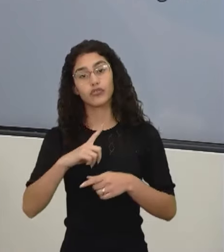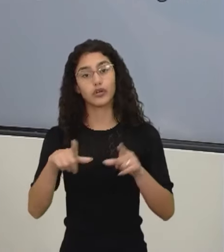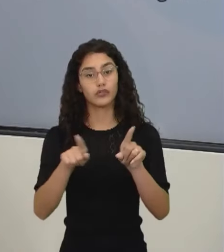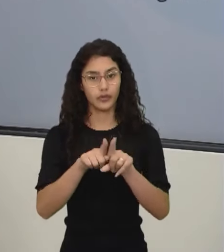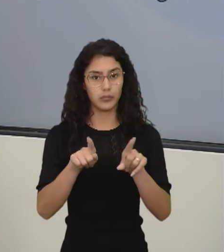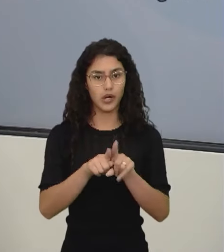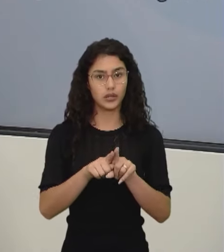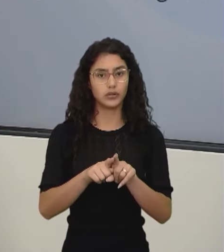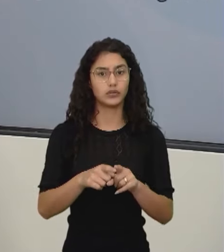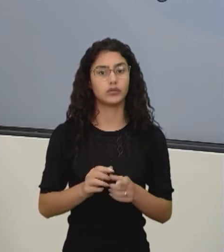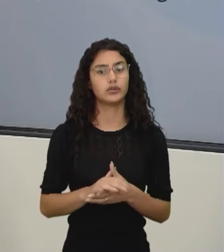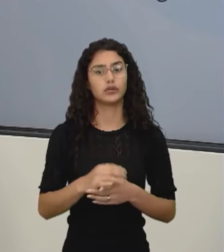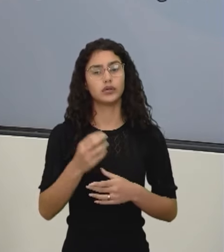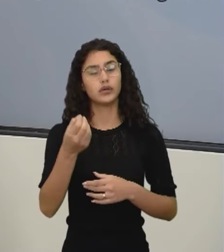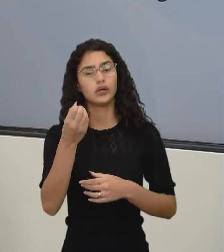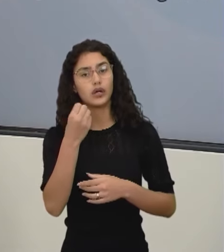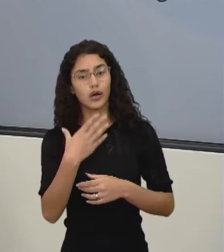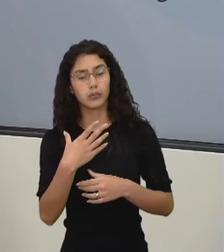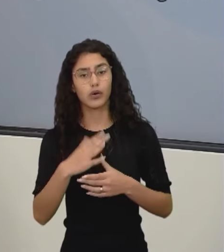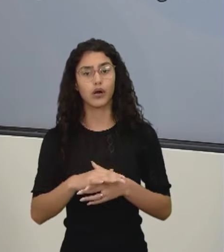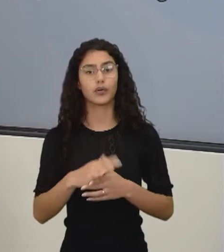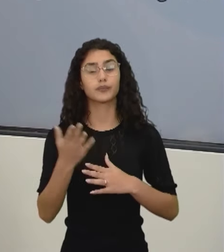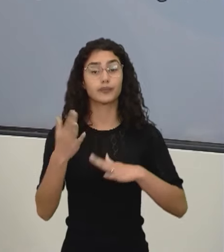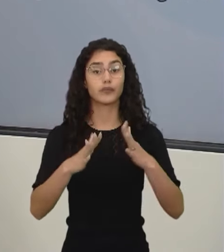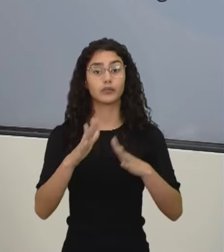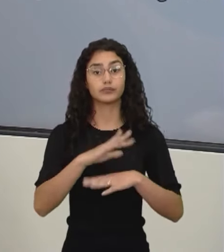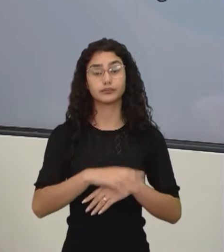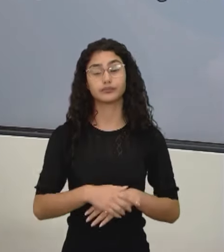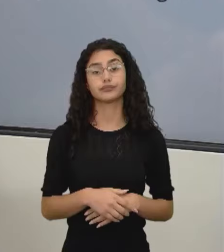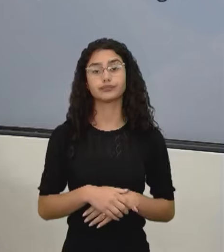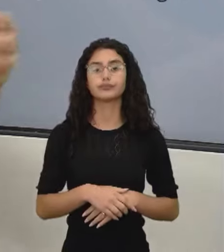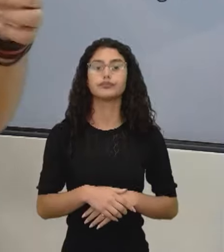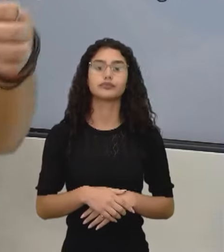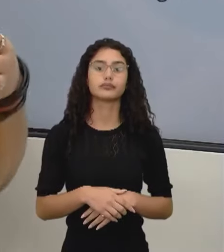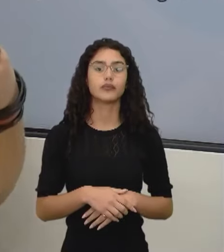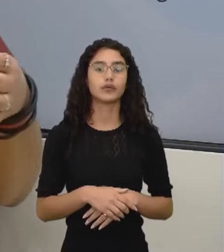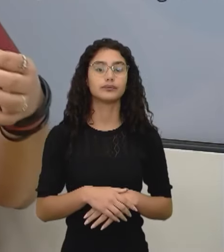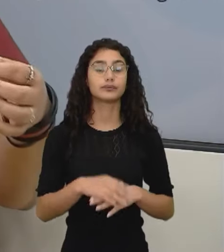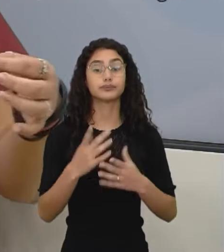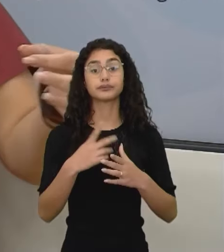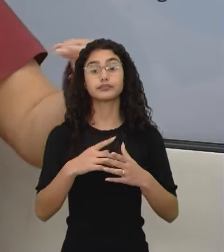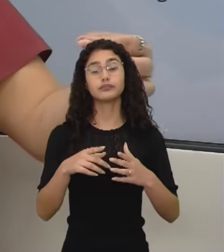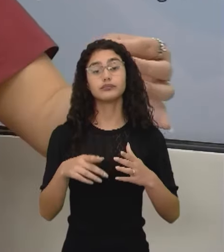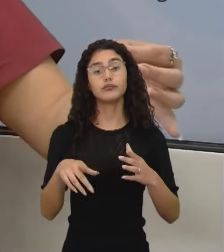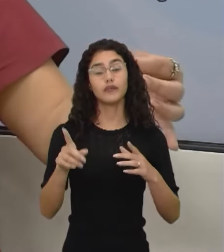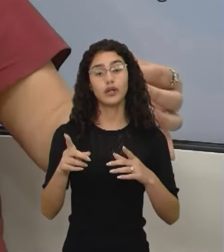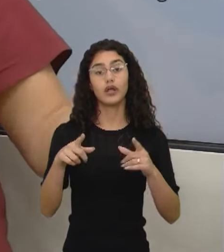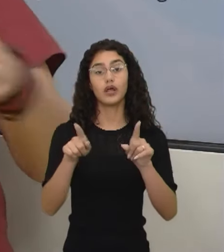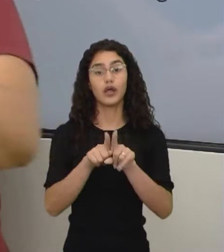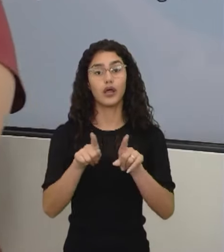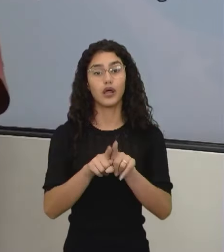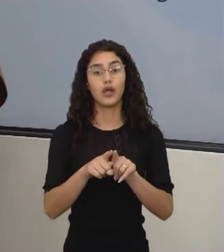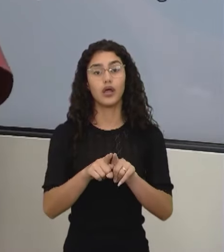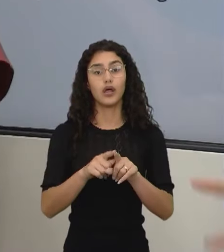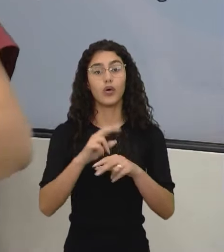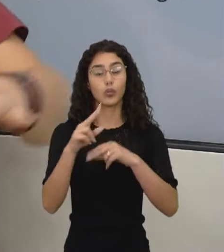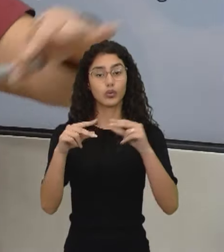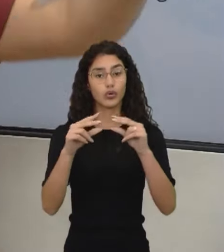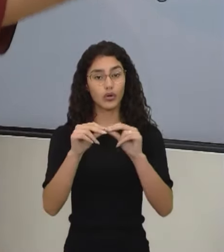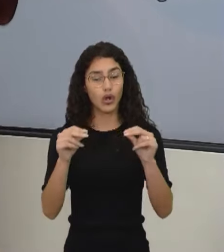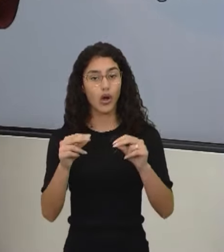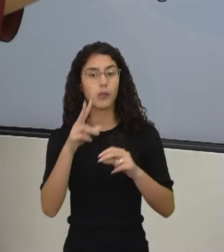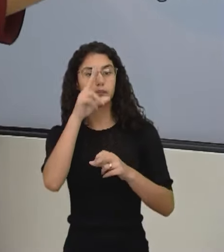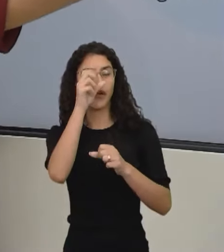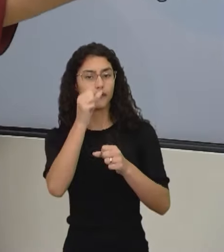avião que ele colocou, tipo um estilingue. O avião tava aqui. Deixa eu botar na câmera antes que o Ivan me mate. Tá aqui, ele deu um maior caminho, ele pegou